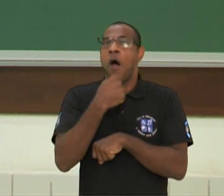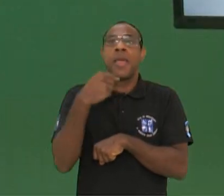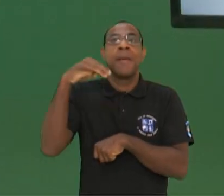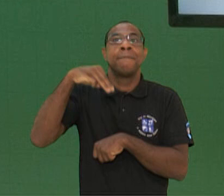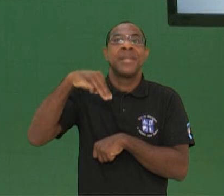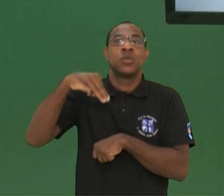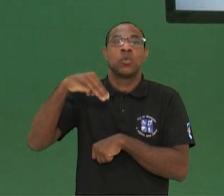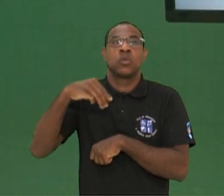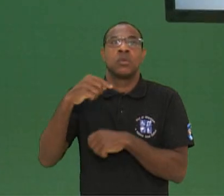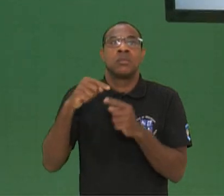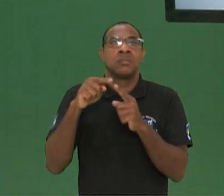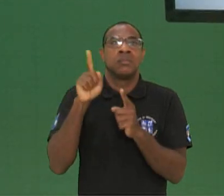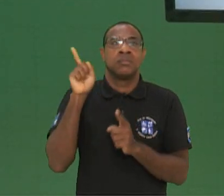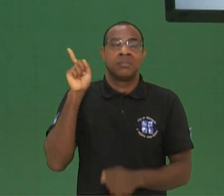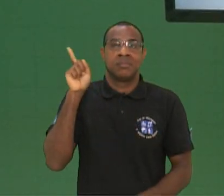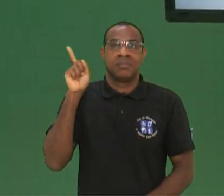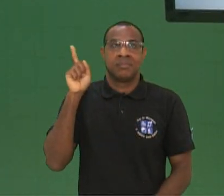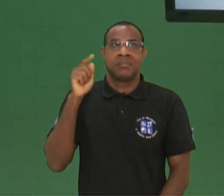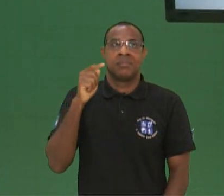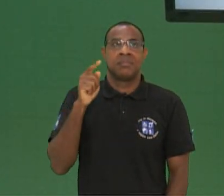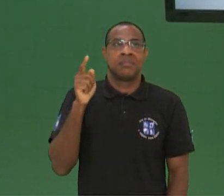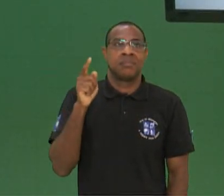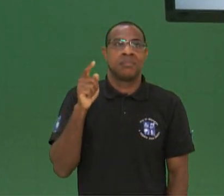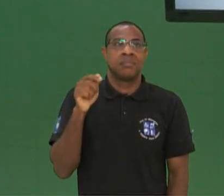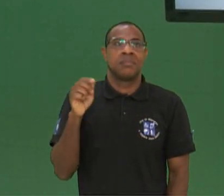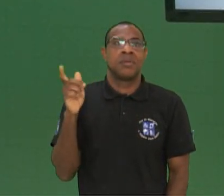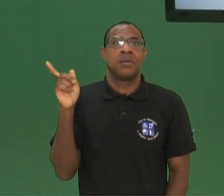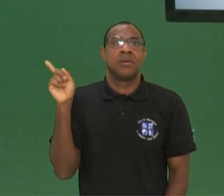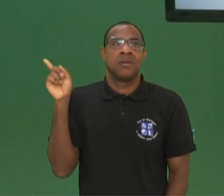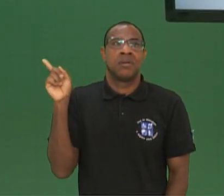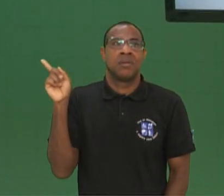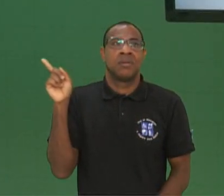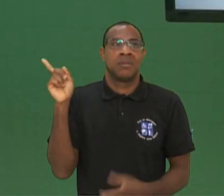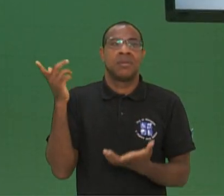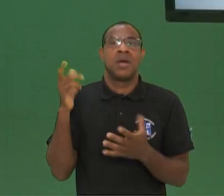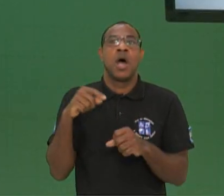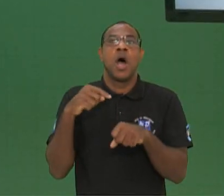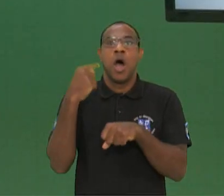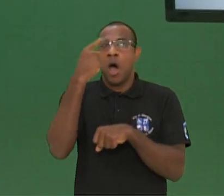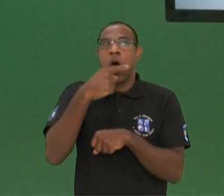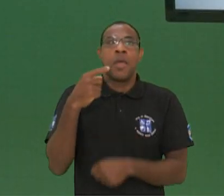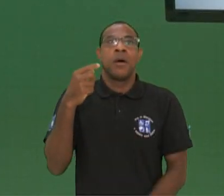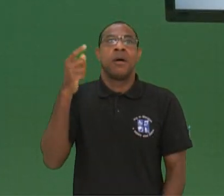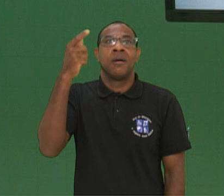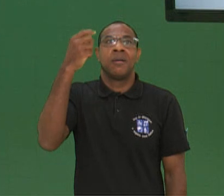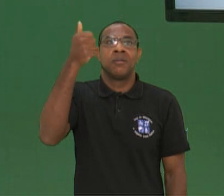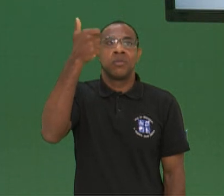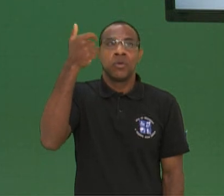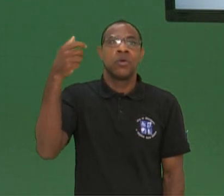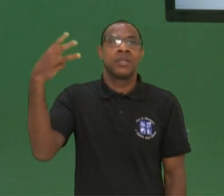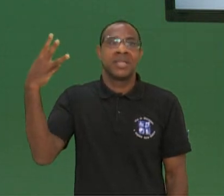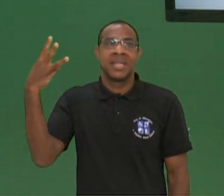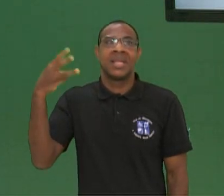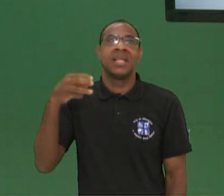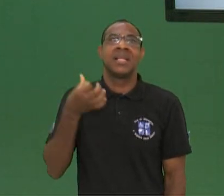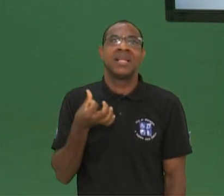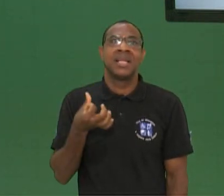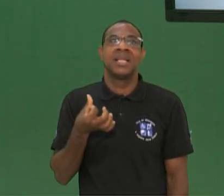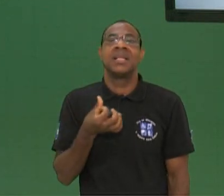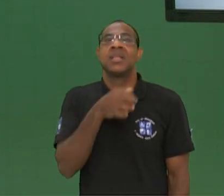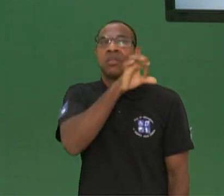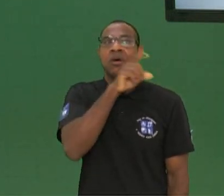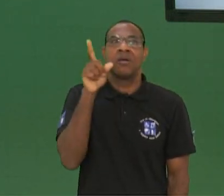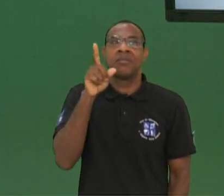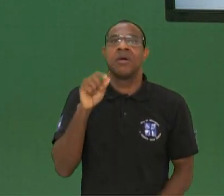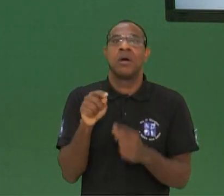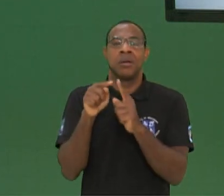minutos. Esses números aqui internos representam as horas do relógio. Né? Então, se o ponteiro está aqui, seriam 12